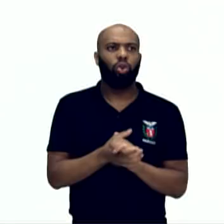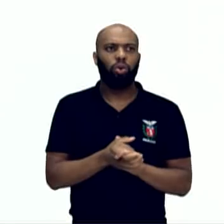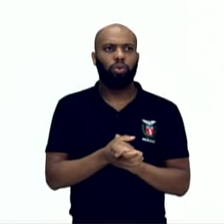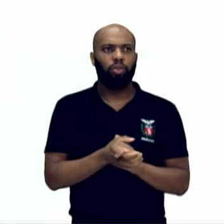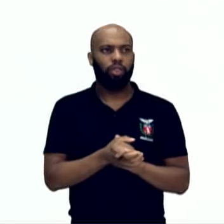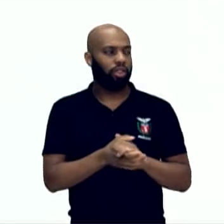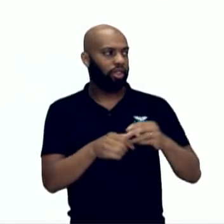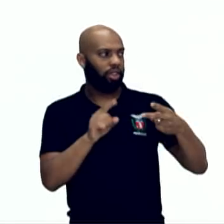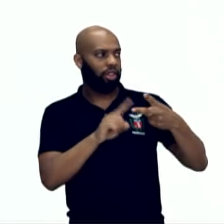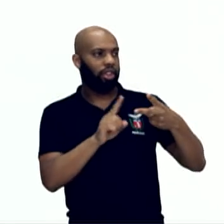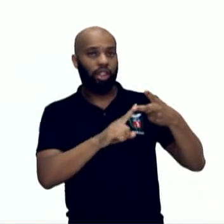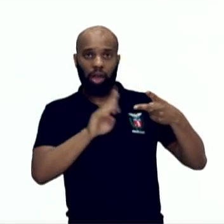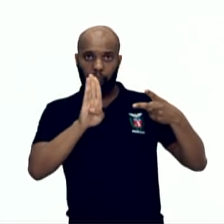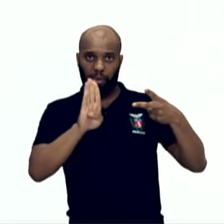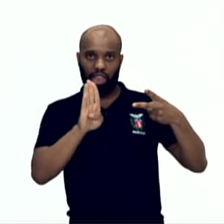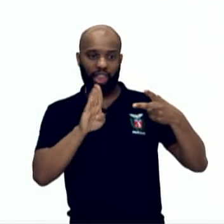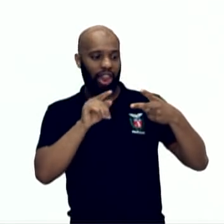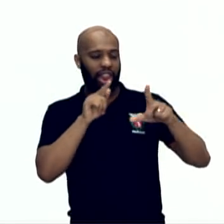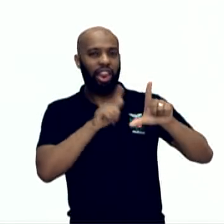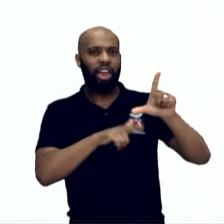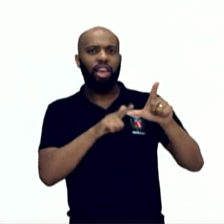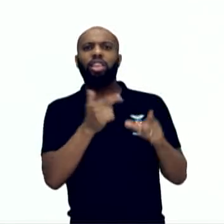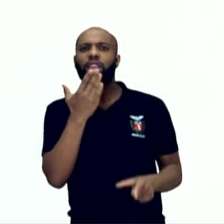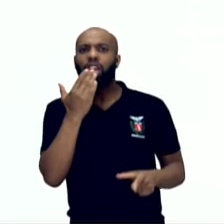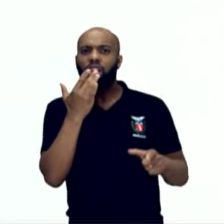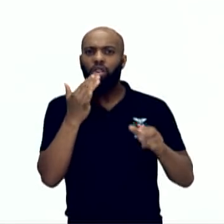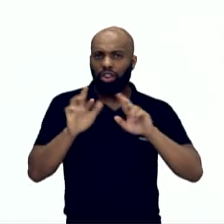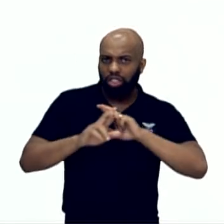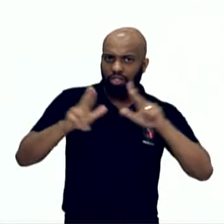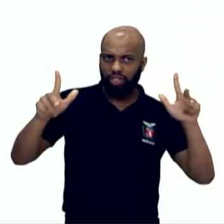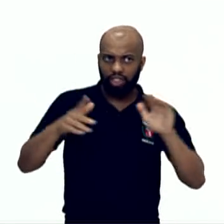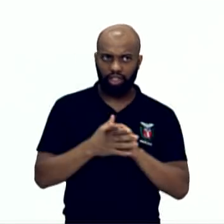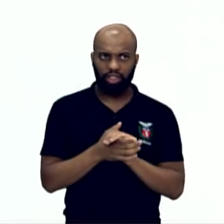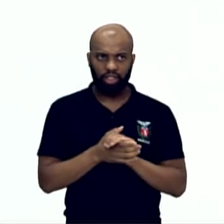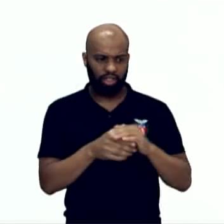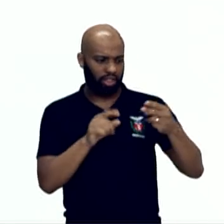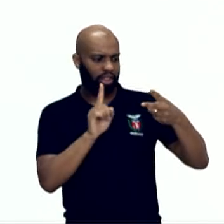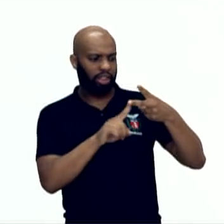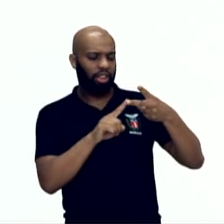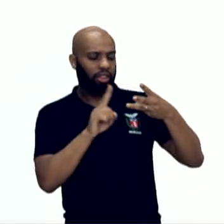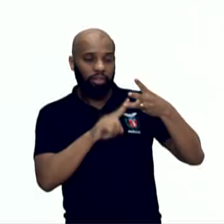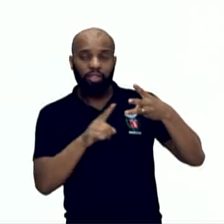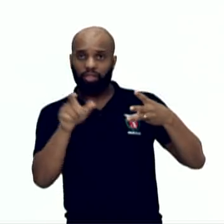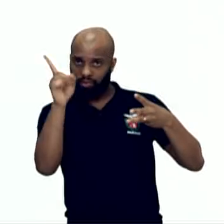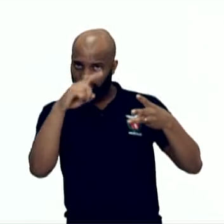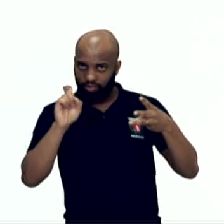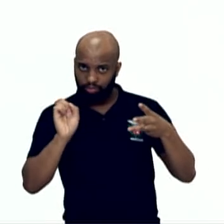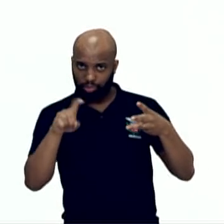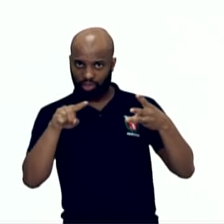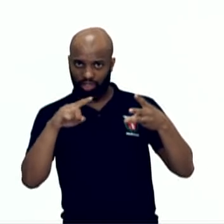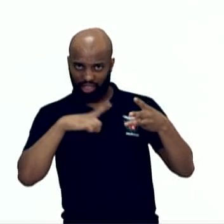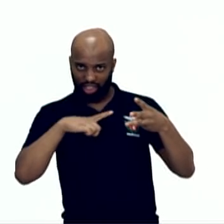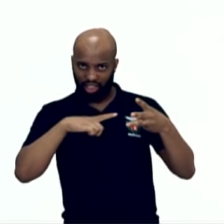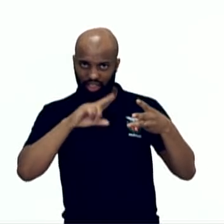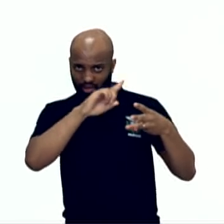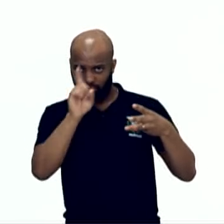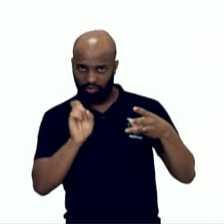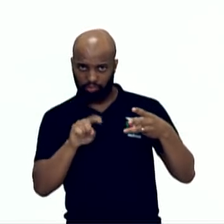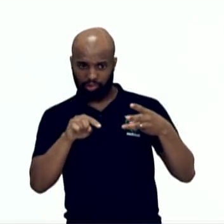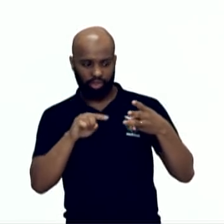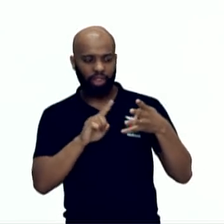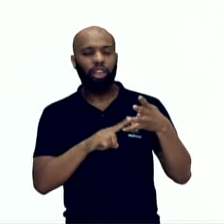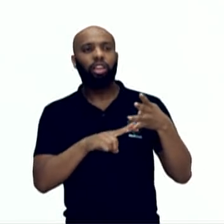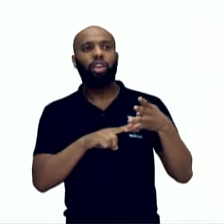em cores distintas? Tem outras cores aqui? Ponto de interrogação? Tem algum ponto de interrogação?